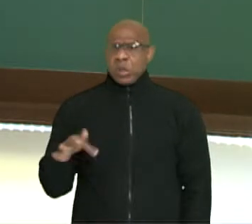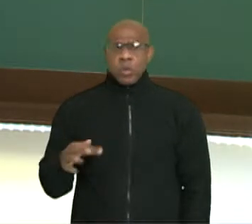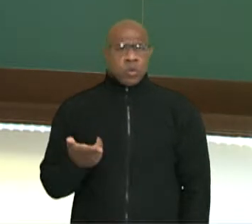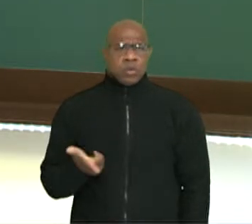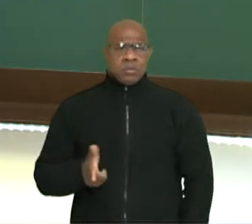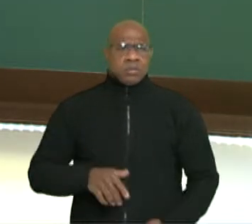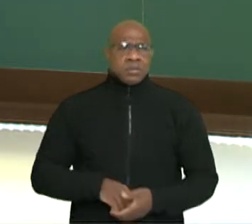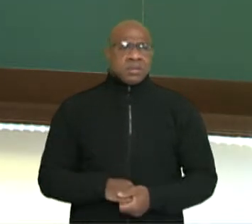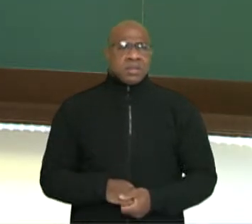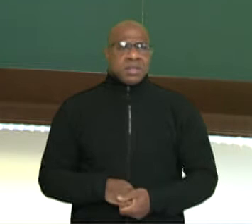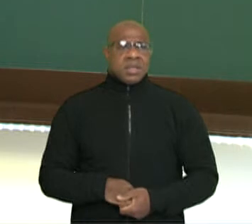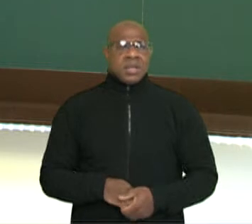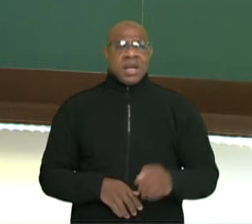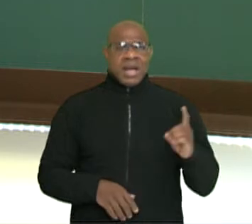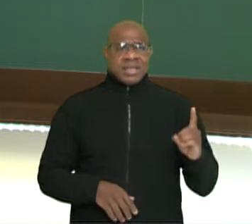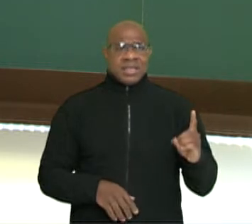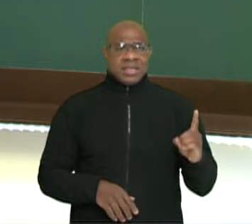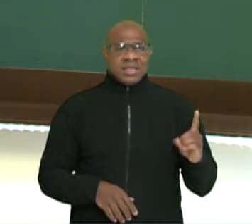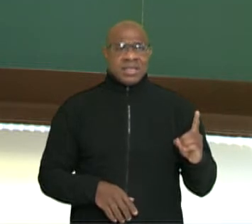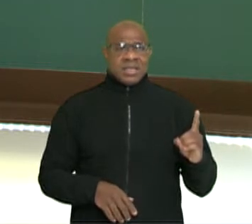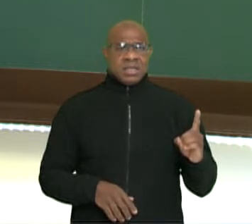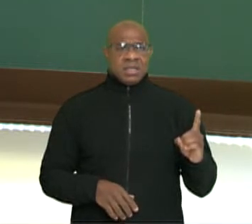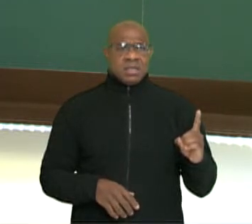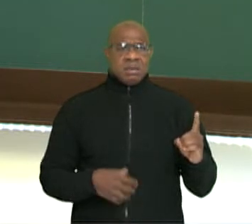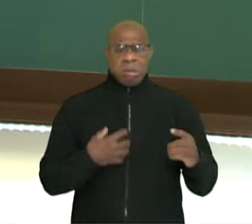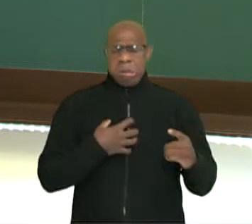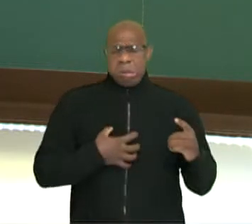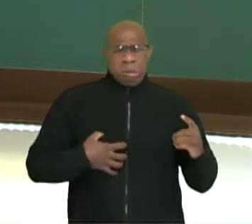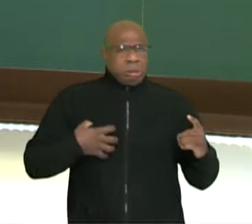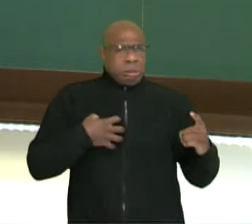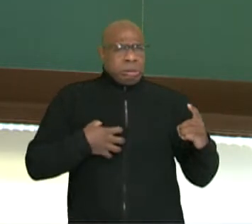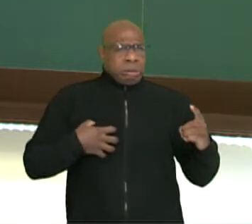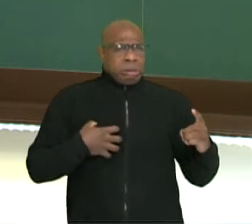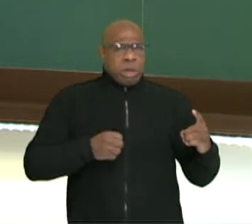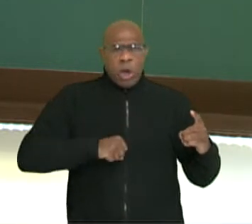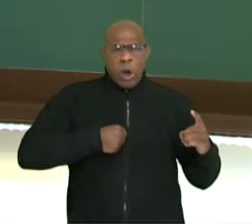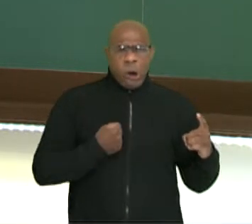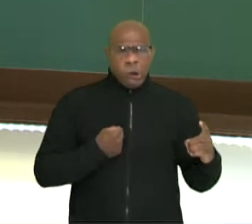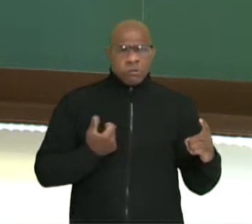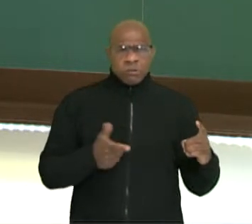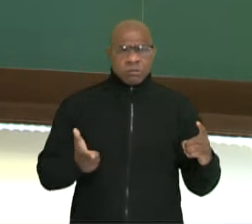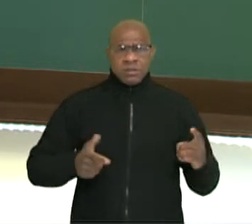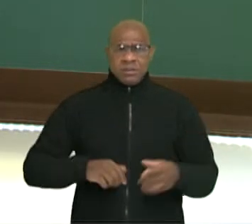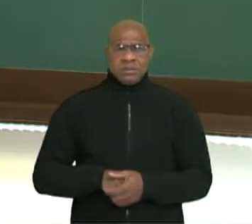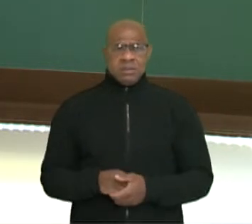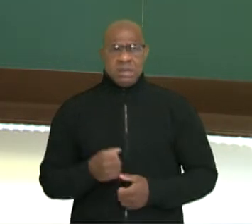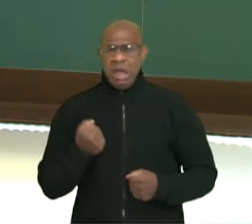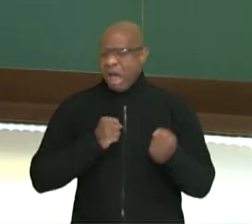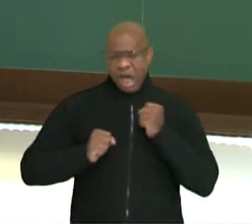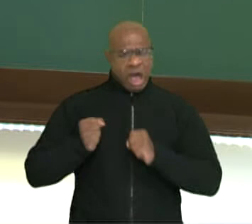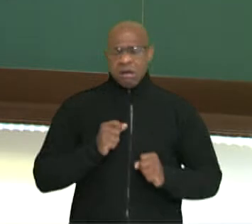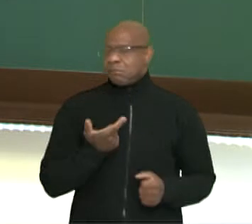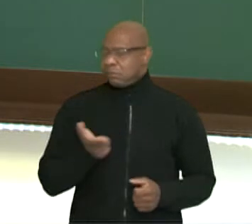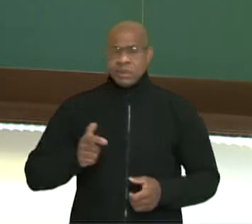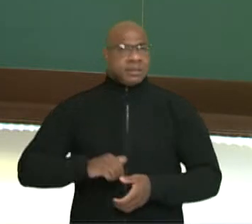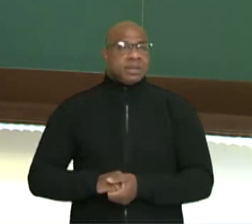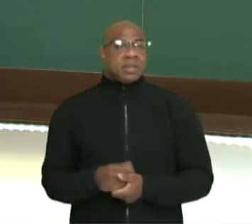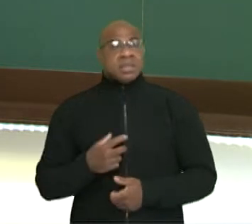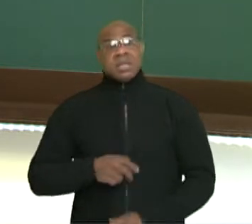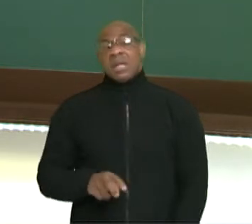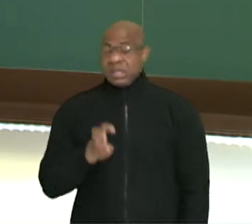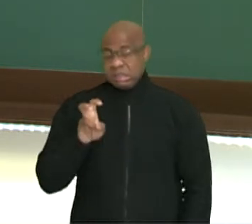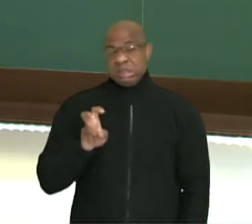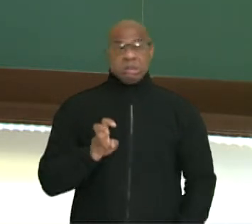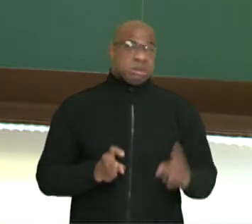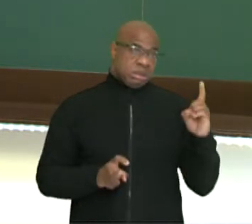bom? E nessa última, angústia não, ódio não e euforia não também. Então são essas 5 aqui que